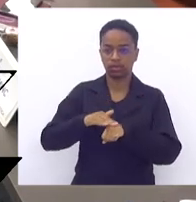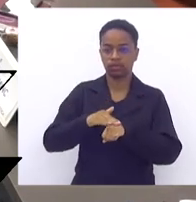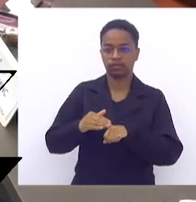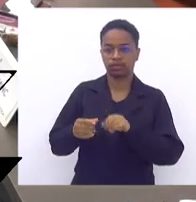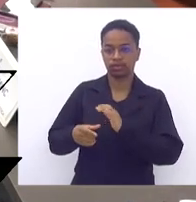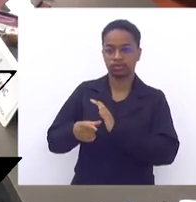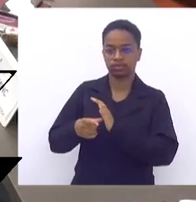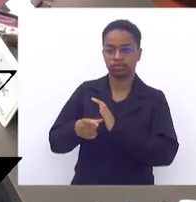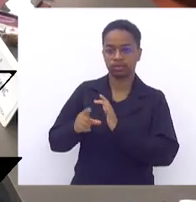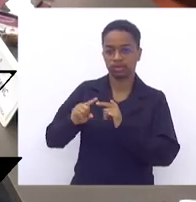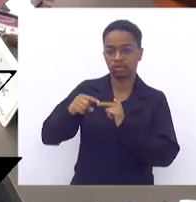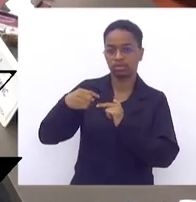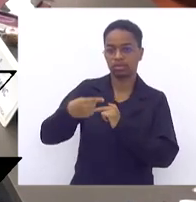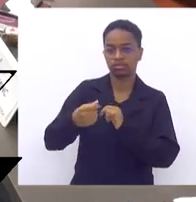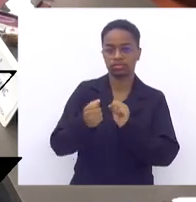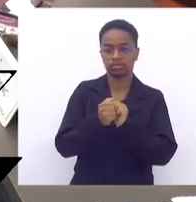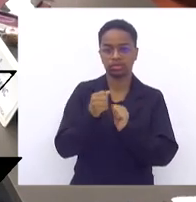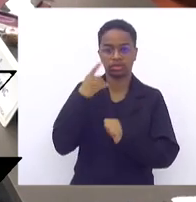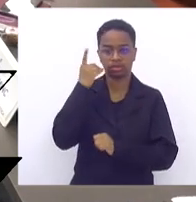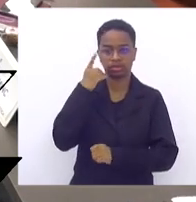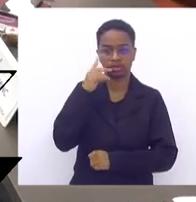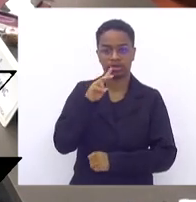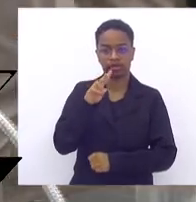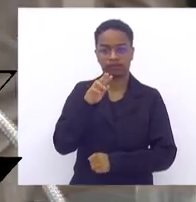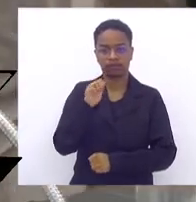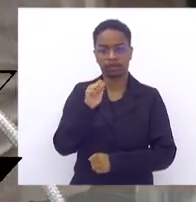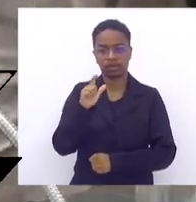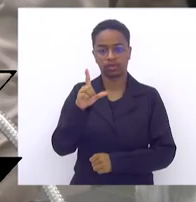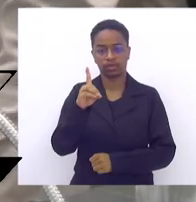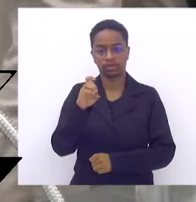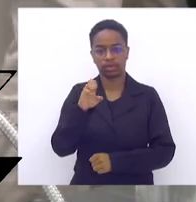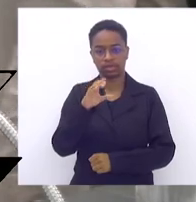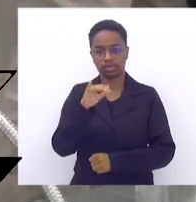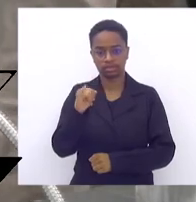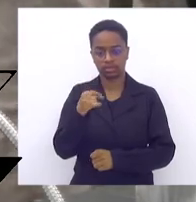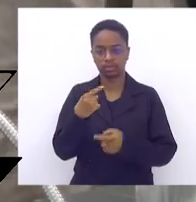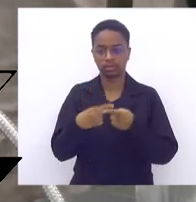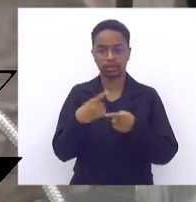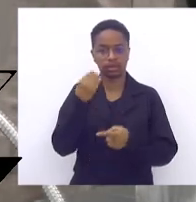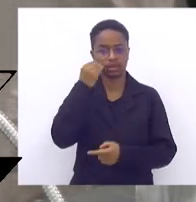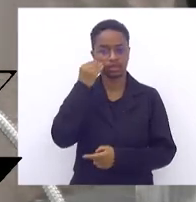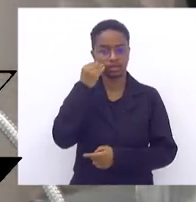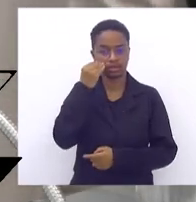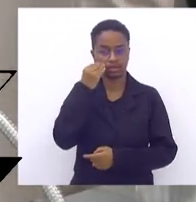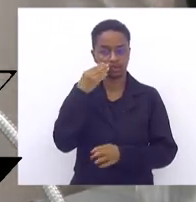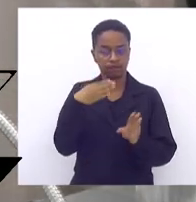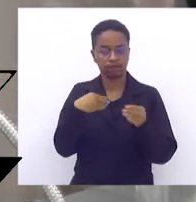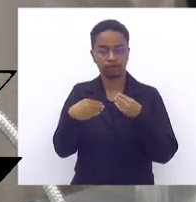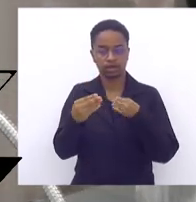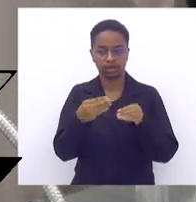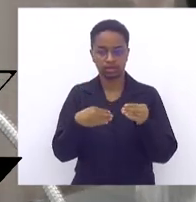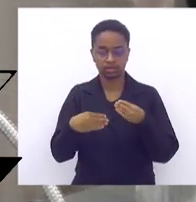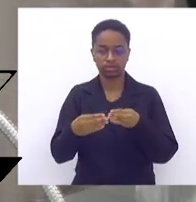então, tive uma conversa com o deputado Valdeci da Saúde, que está tentando flexibilizar